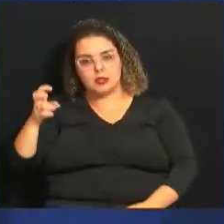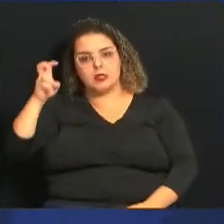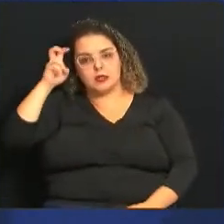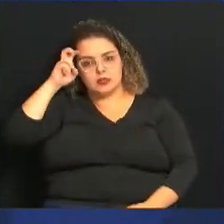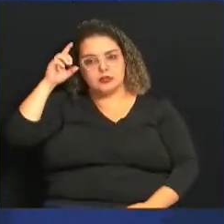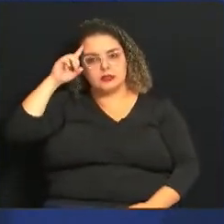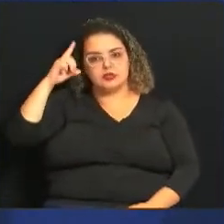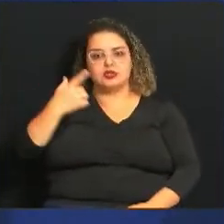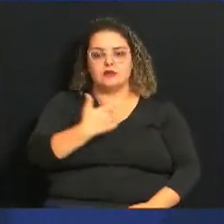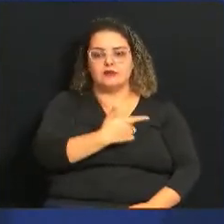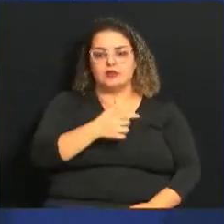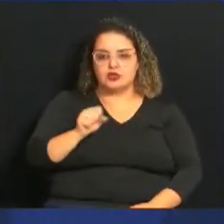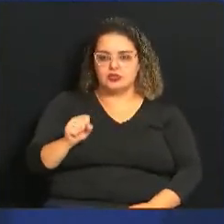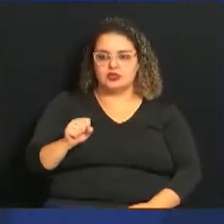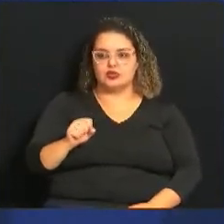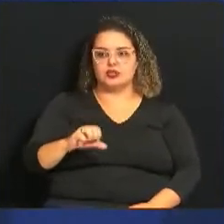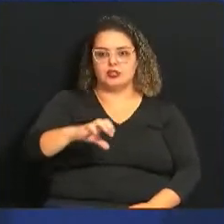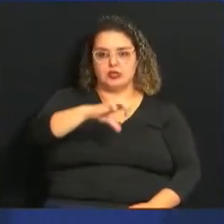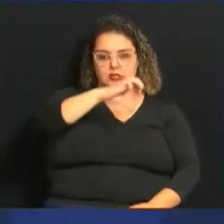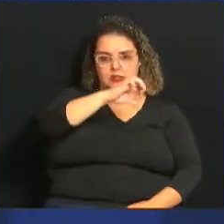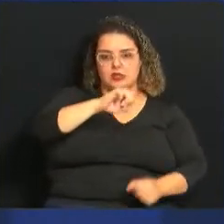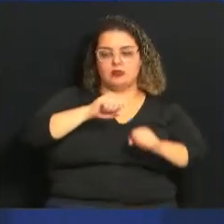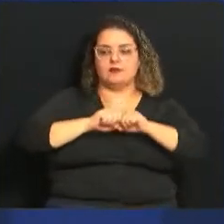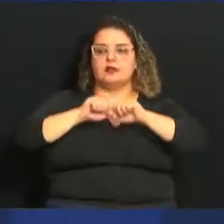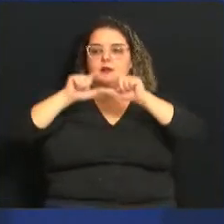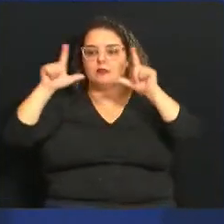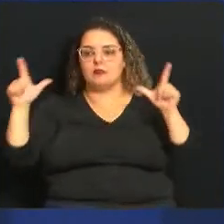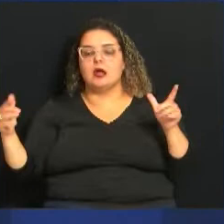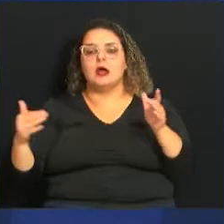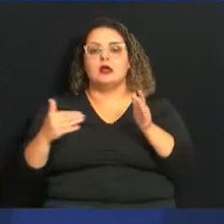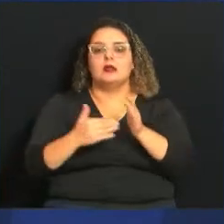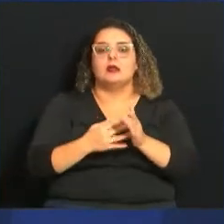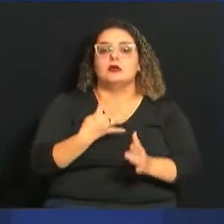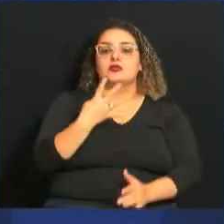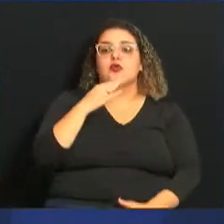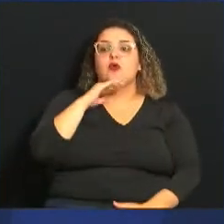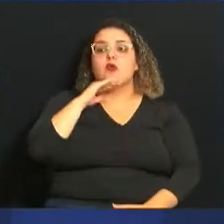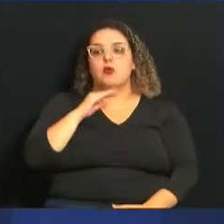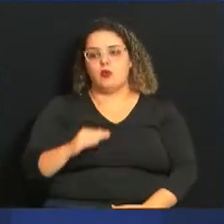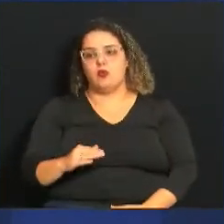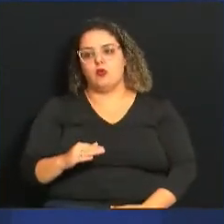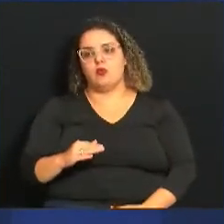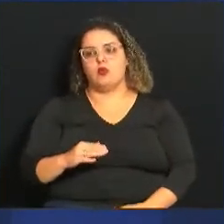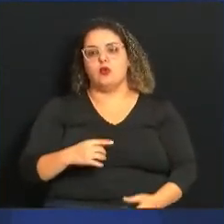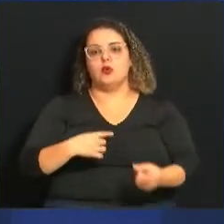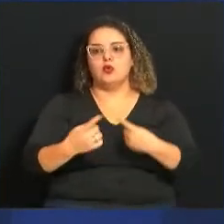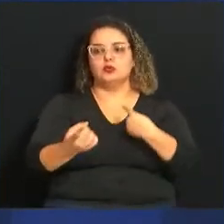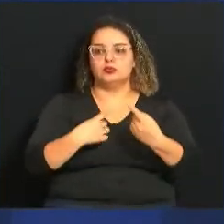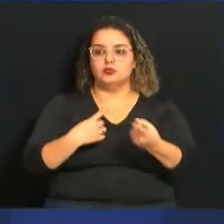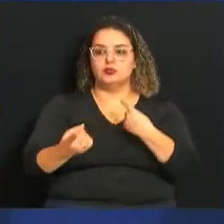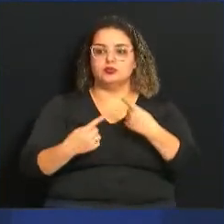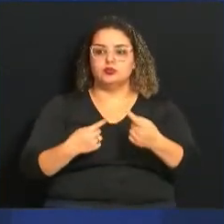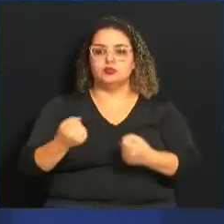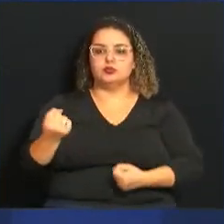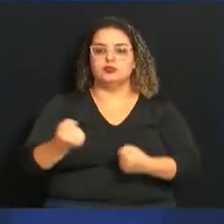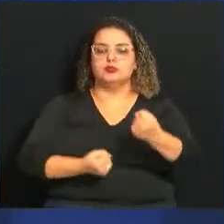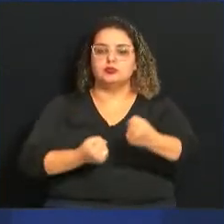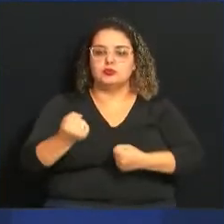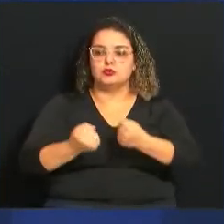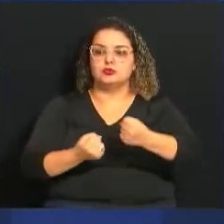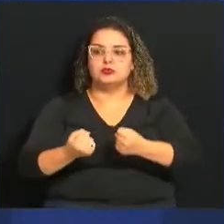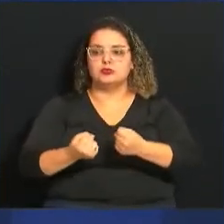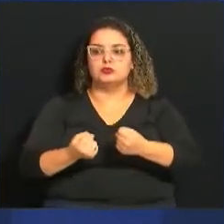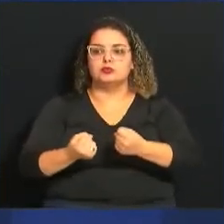dia 28, das 9 horas da manhã às 4 horas da tarde, o tráfego de veículos em um trecho da